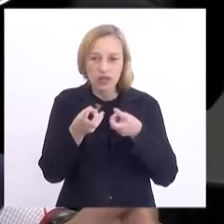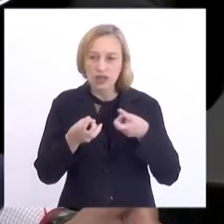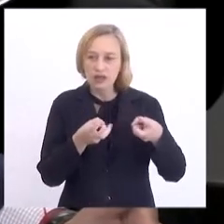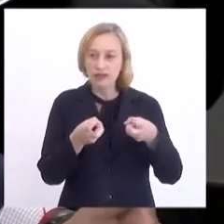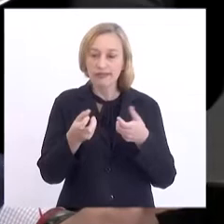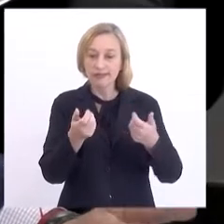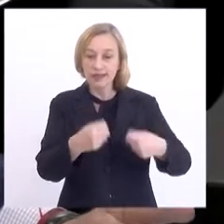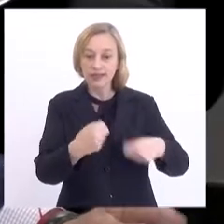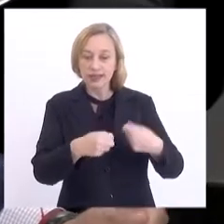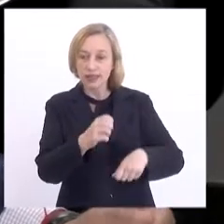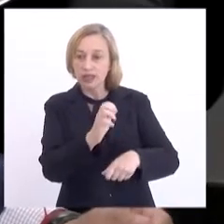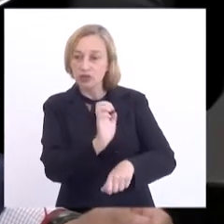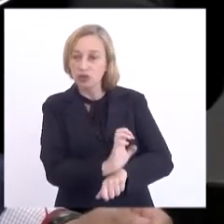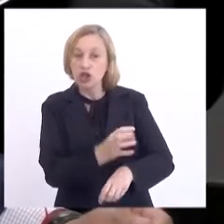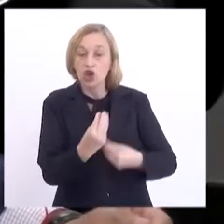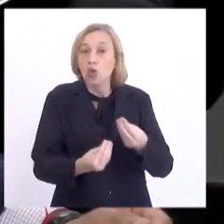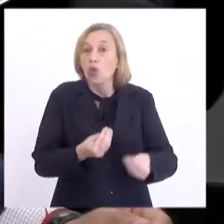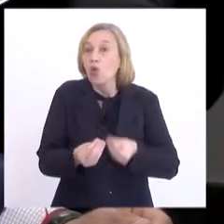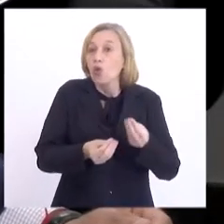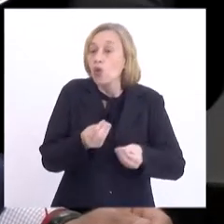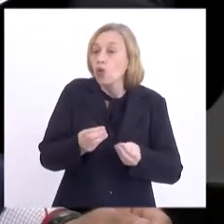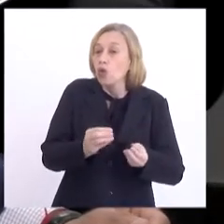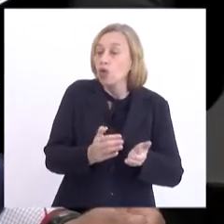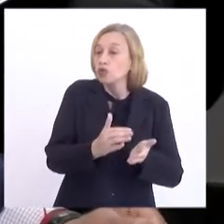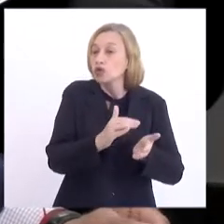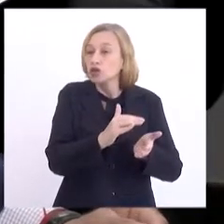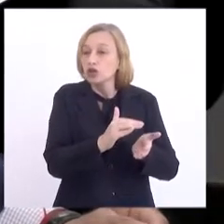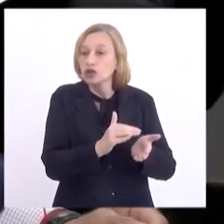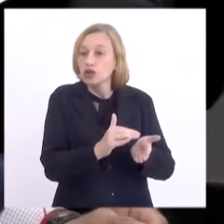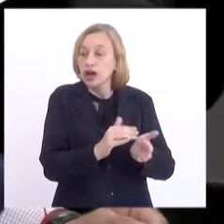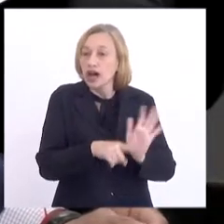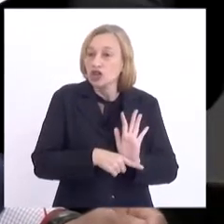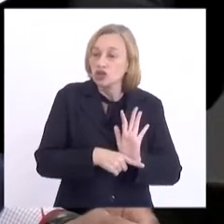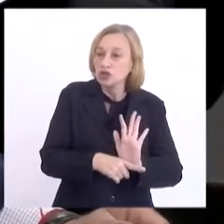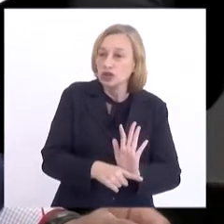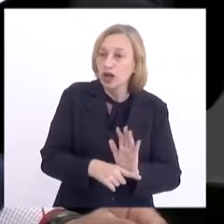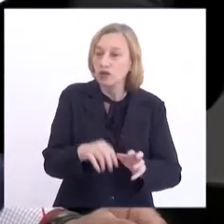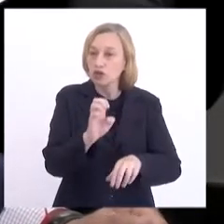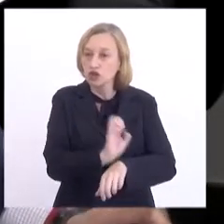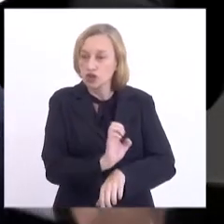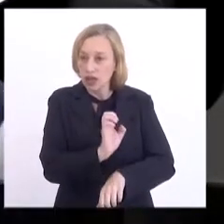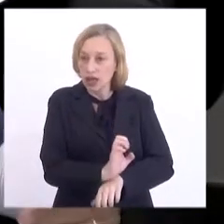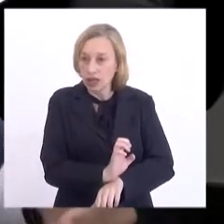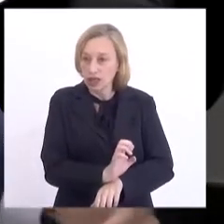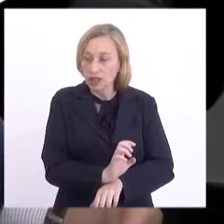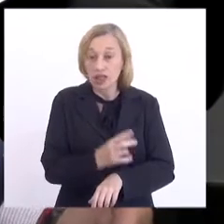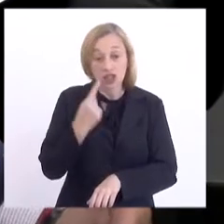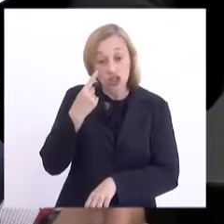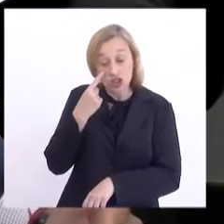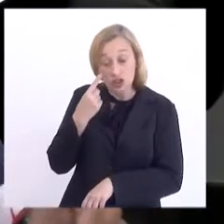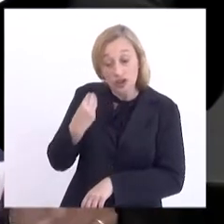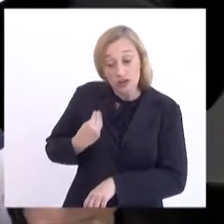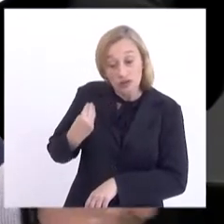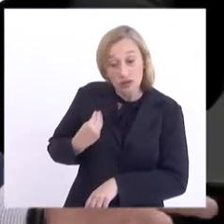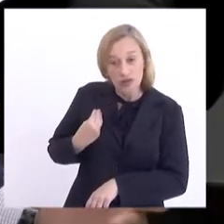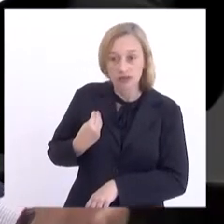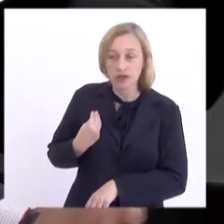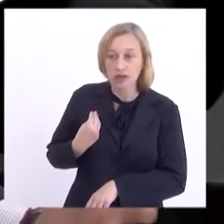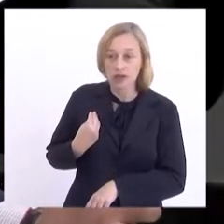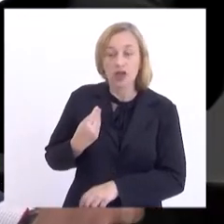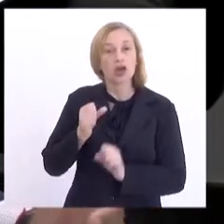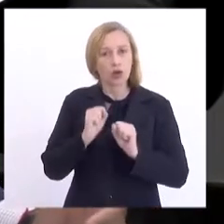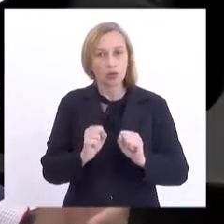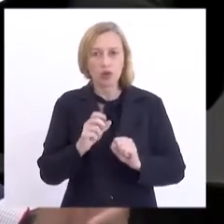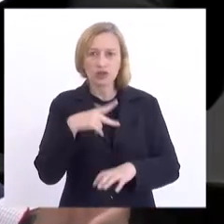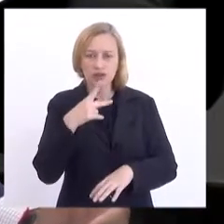do estado e como retirar o estado dá uma situação em que hoje e que a gente vem vivendo e que eu